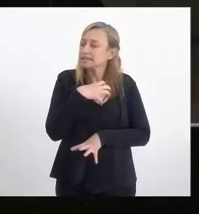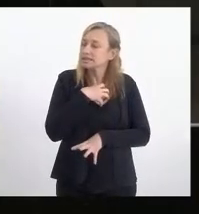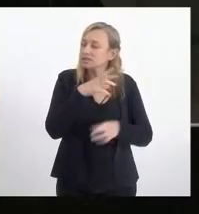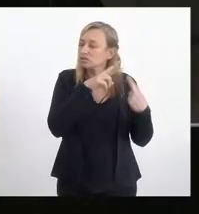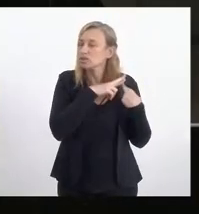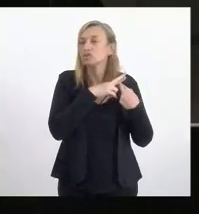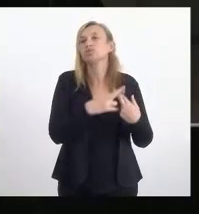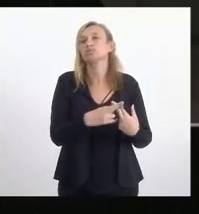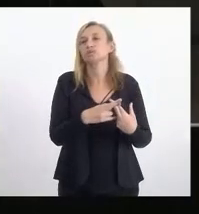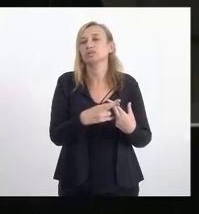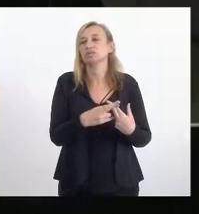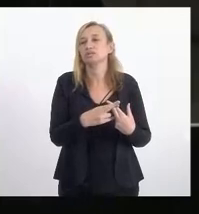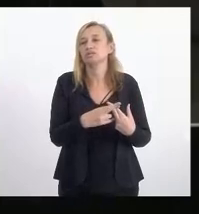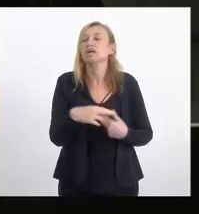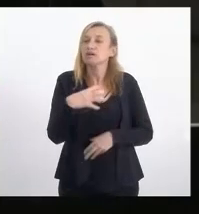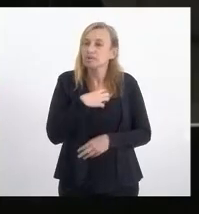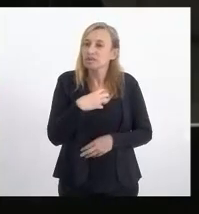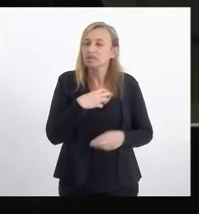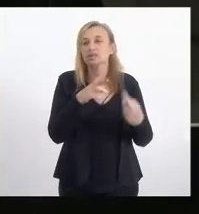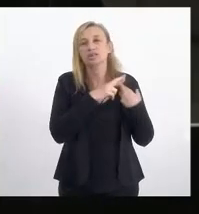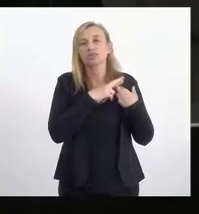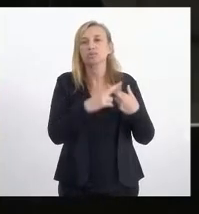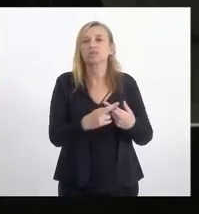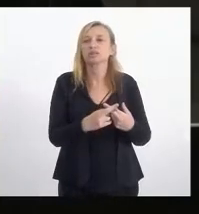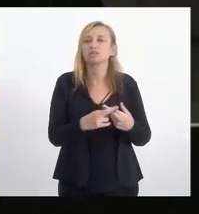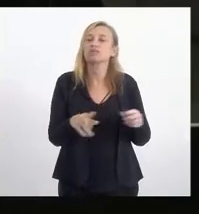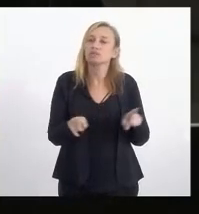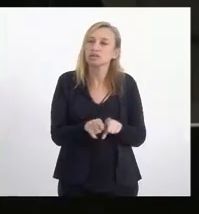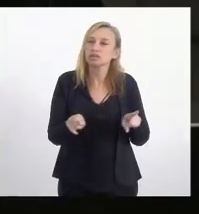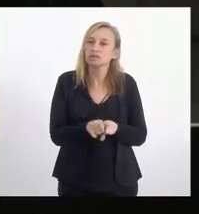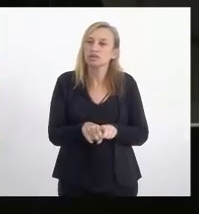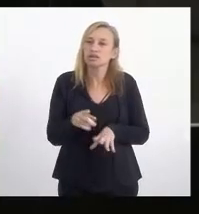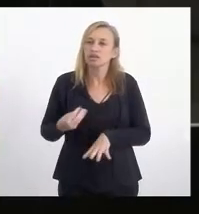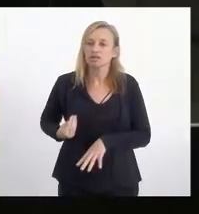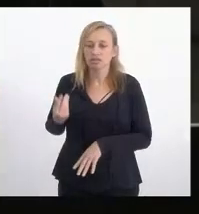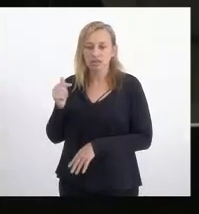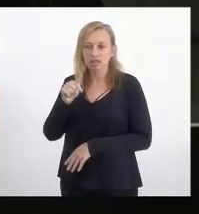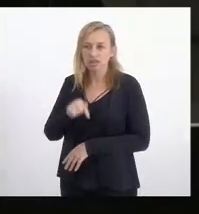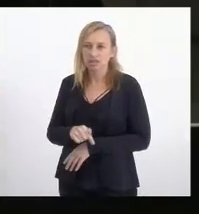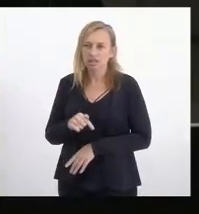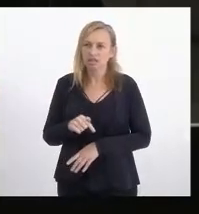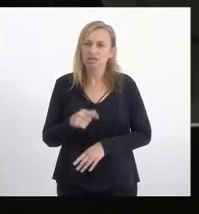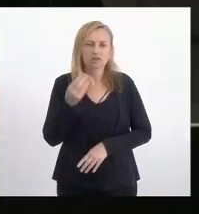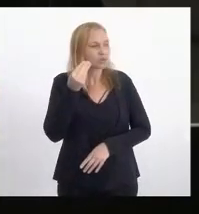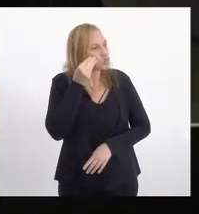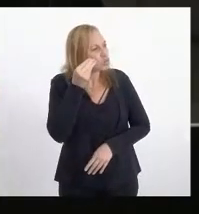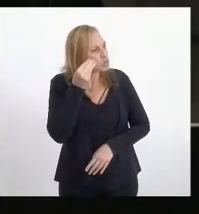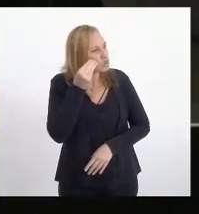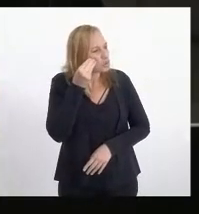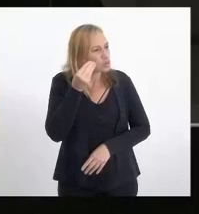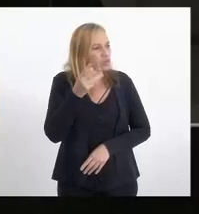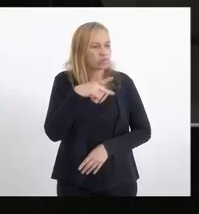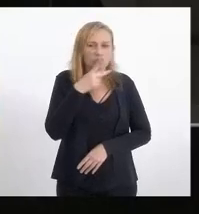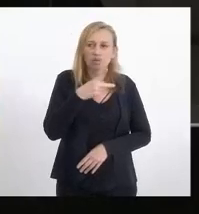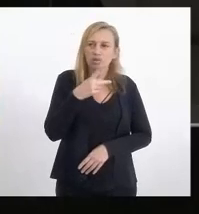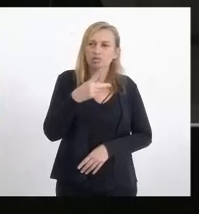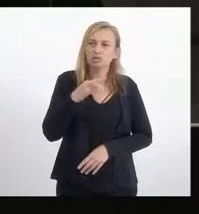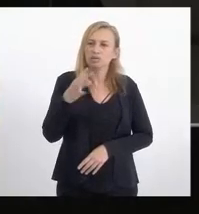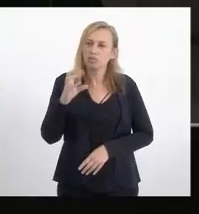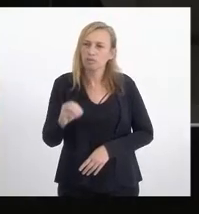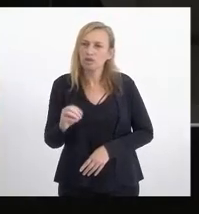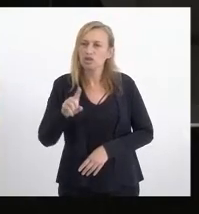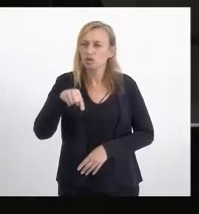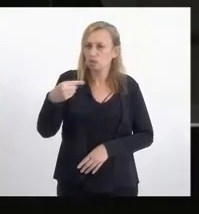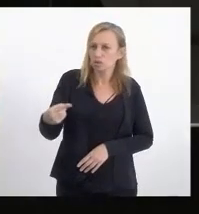a responsabilidade me sinto na responsabilidade também de estar aqui nessa oportunidade como bem disse o máximo do